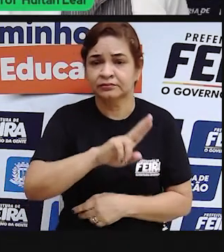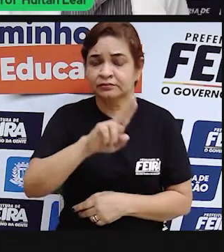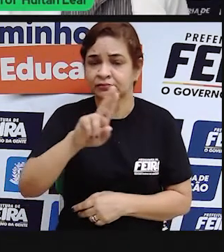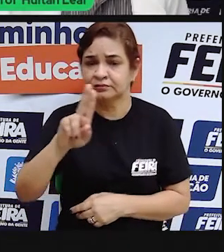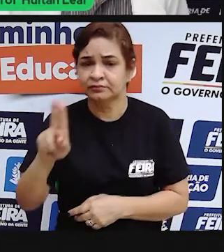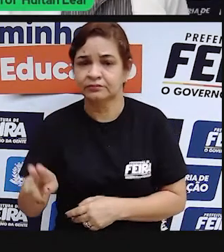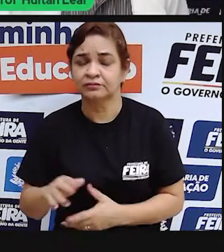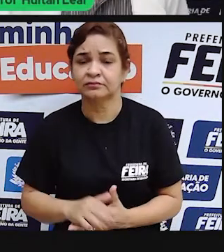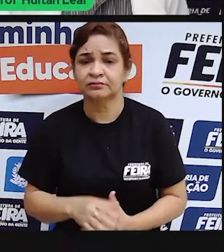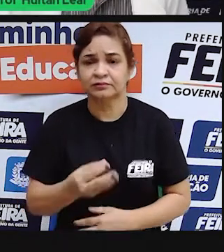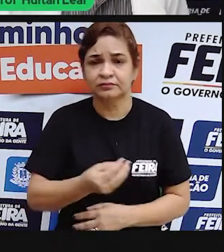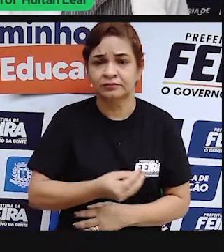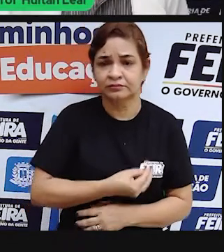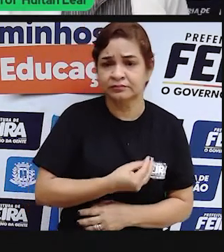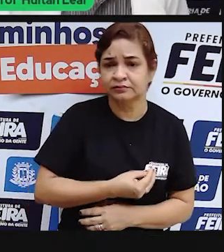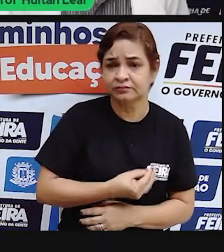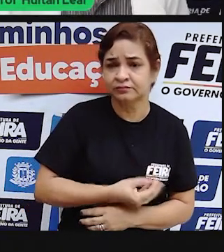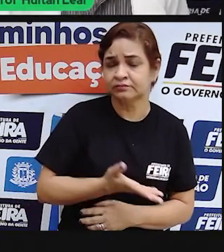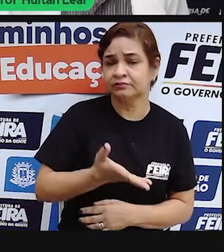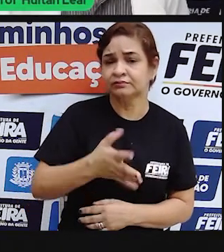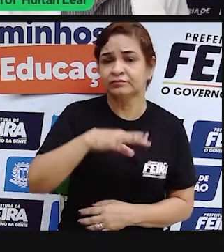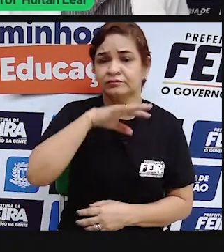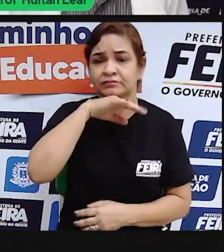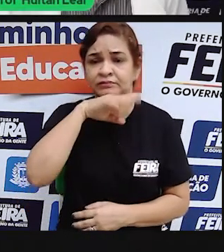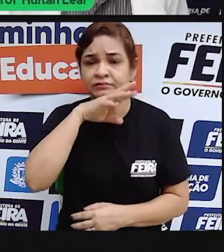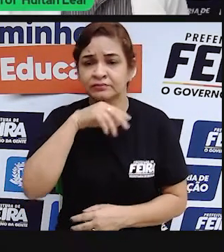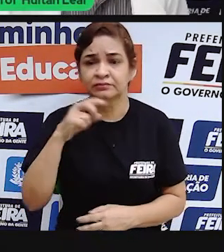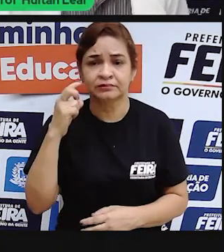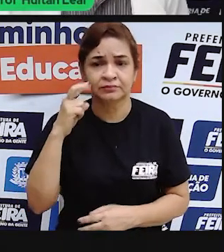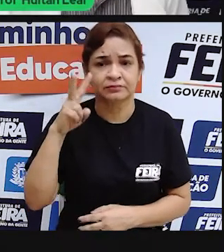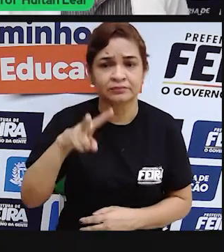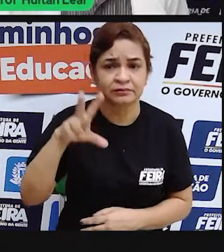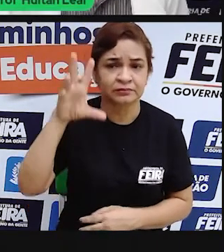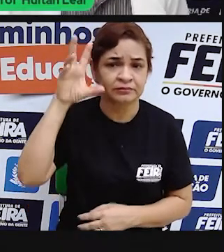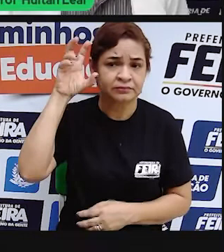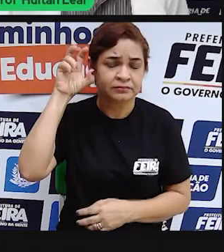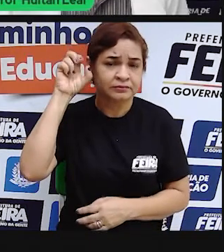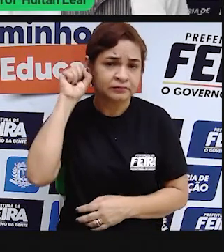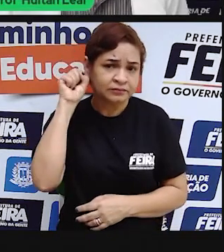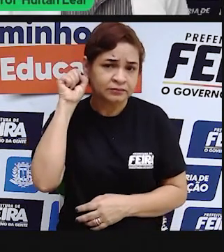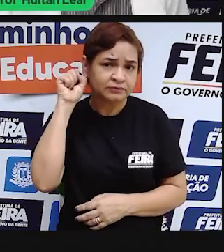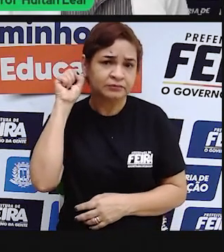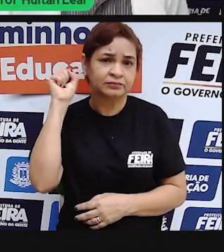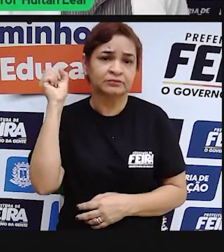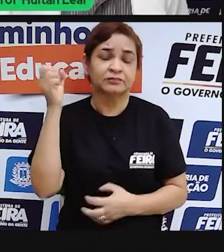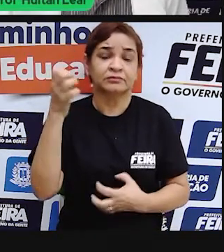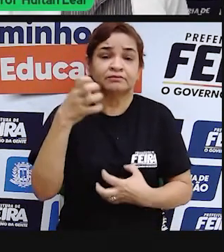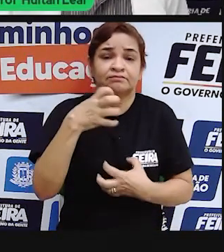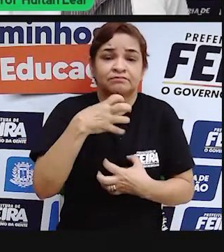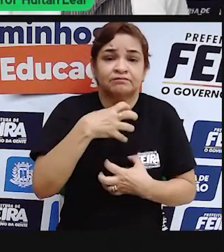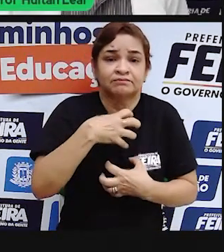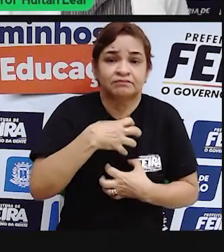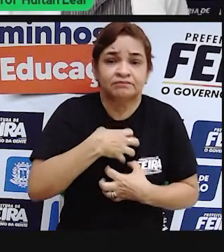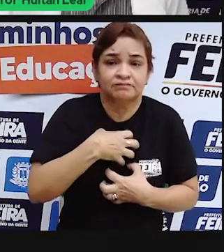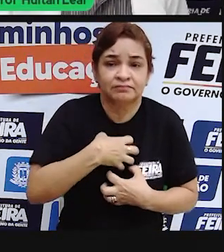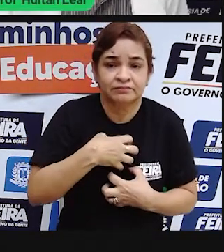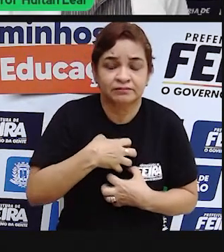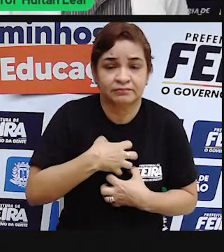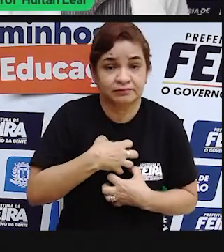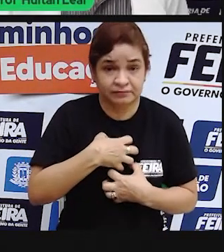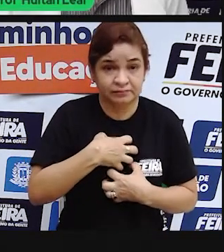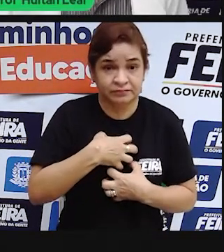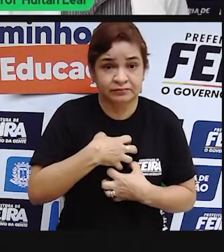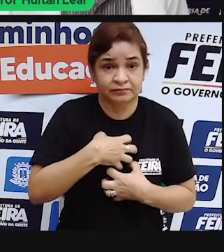aquilo que nós podemos dar nome, pode ser considerado substantivo. Substantivo é o mesmo que